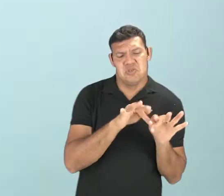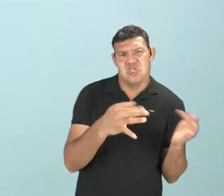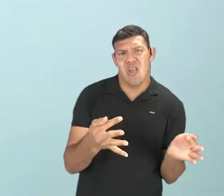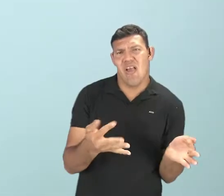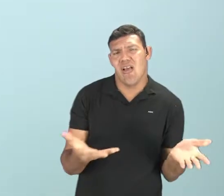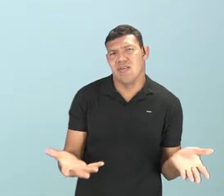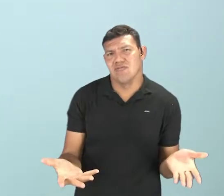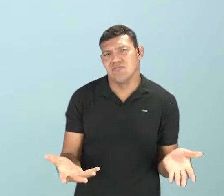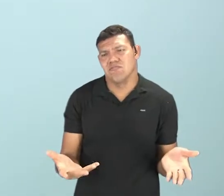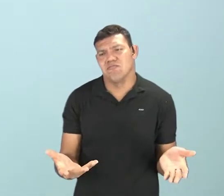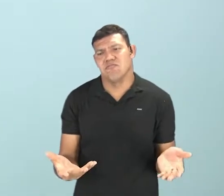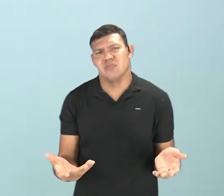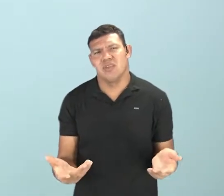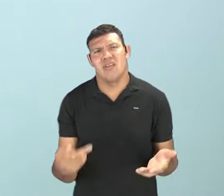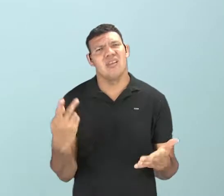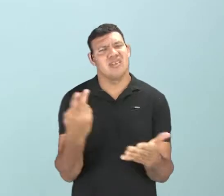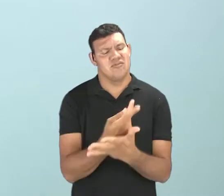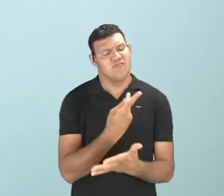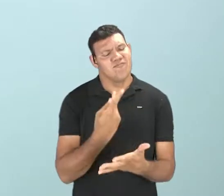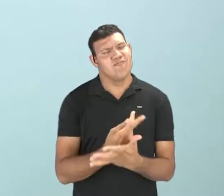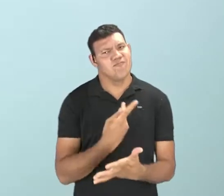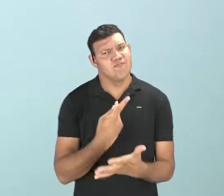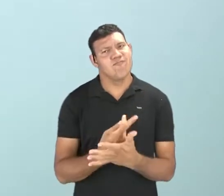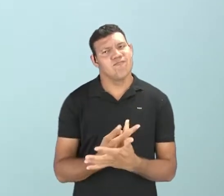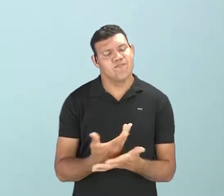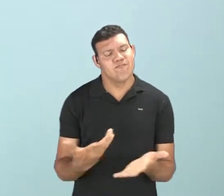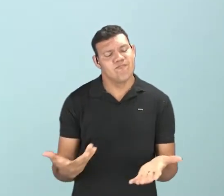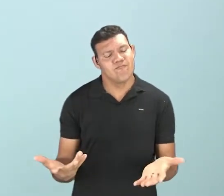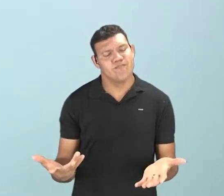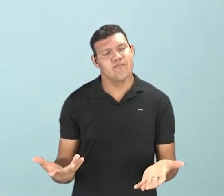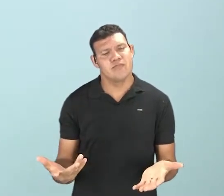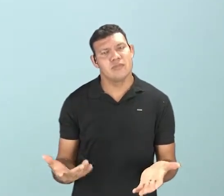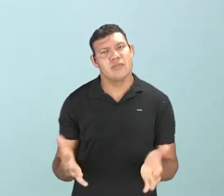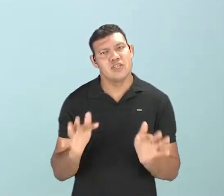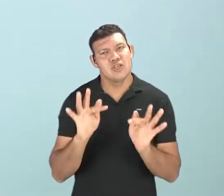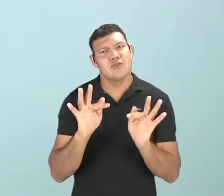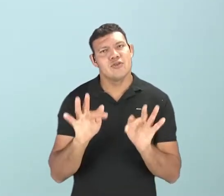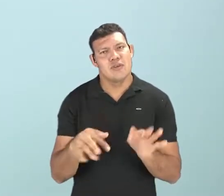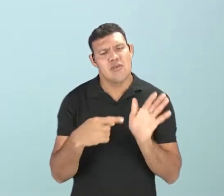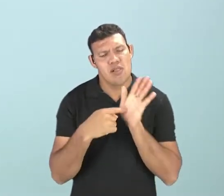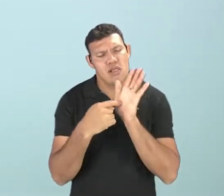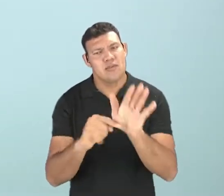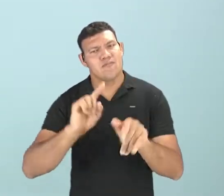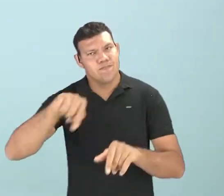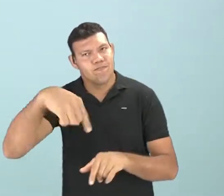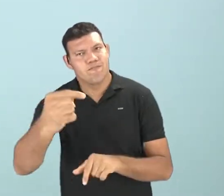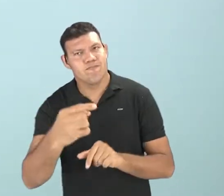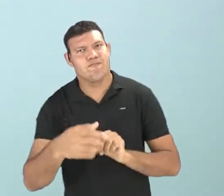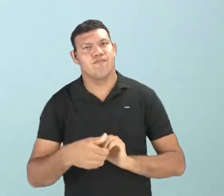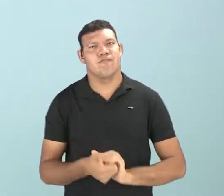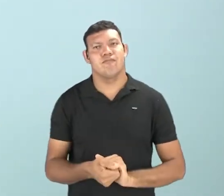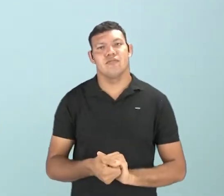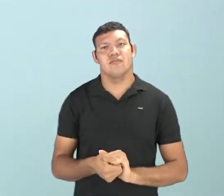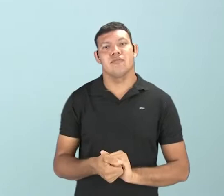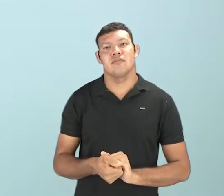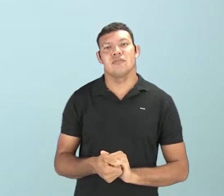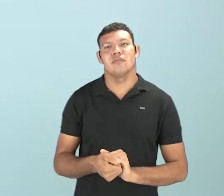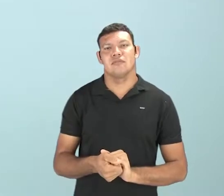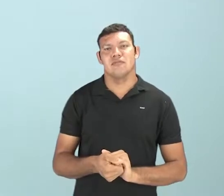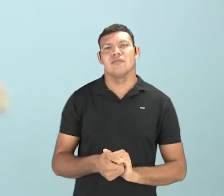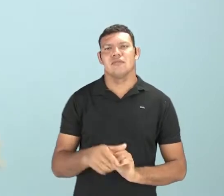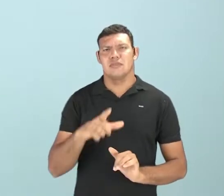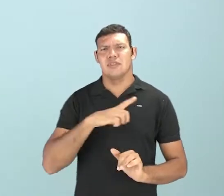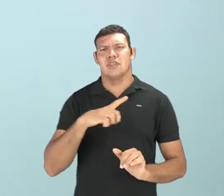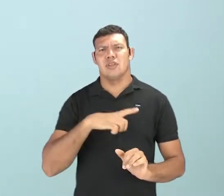acidente, foram erros mesmos, né? Foram erros que vieram à tona posteriormente, né? Lançaram até uma série há pouco